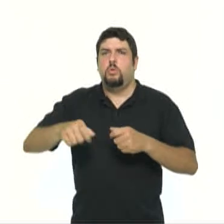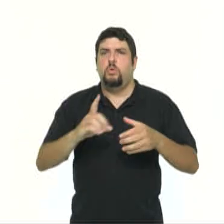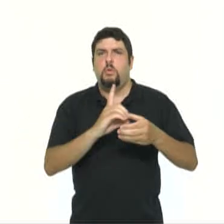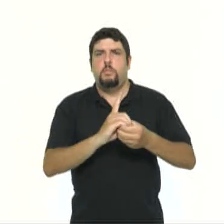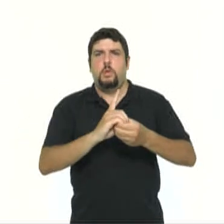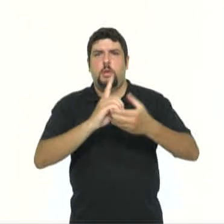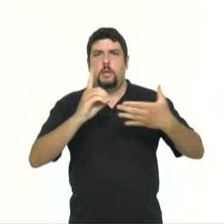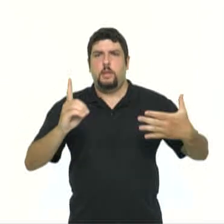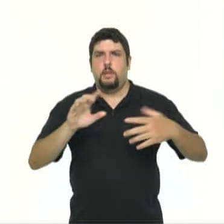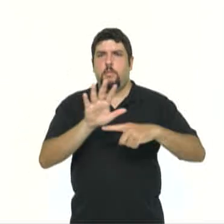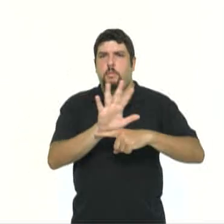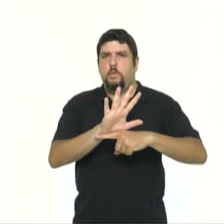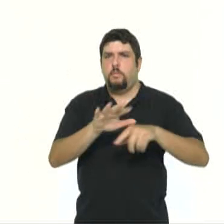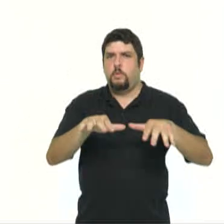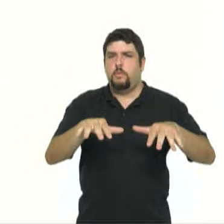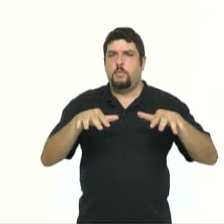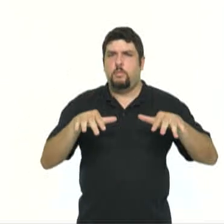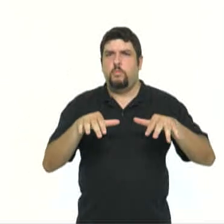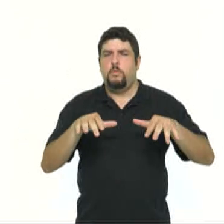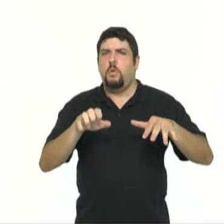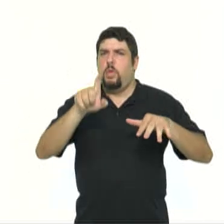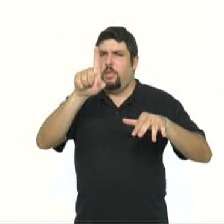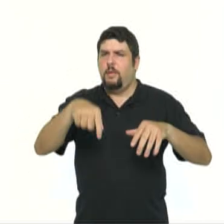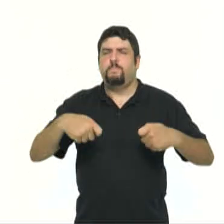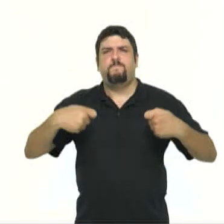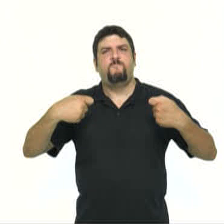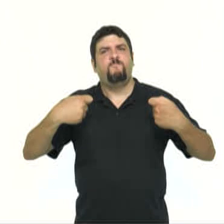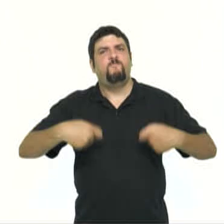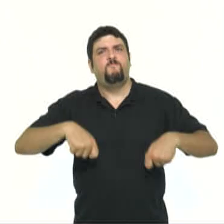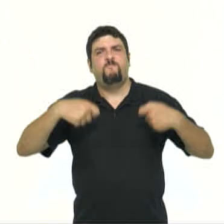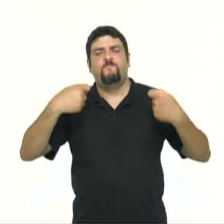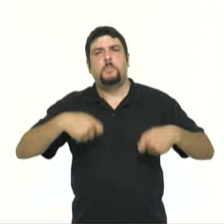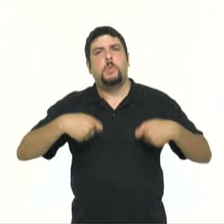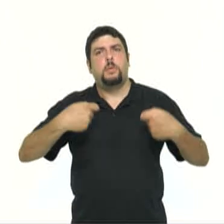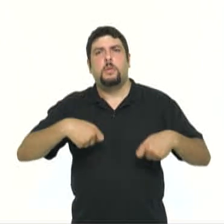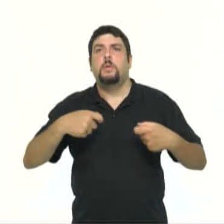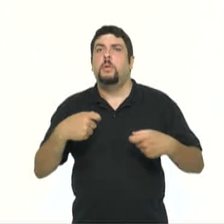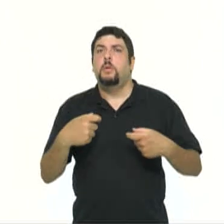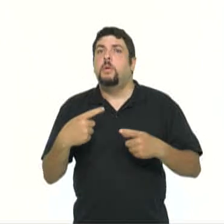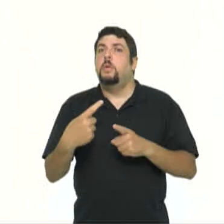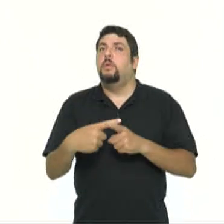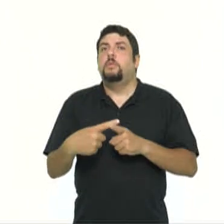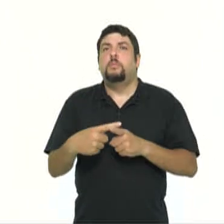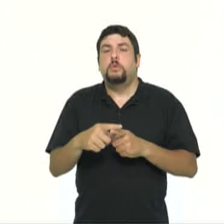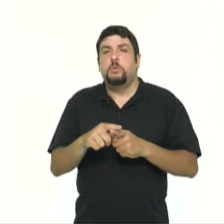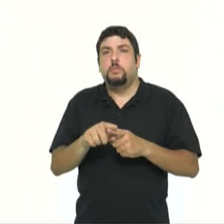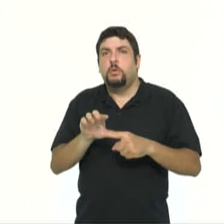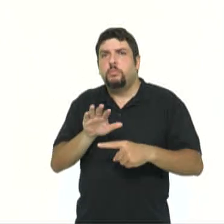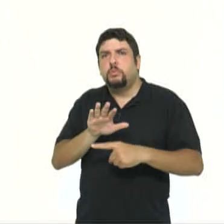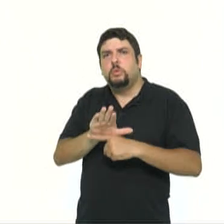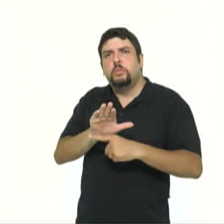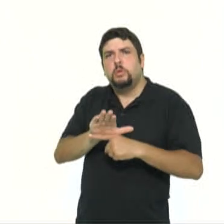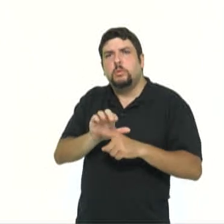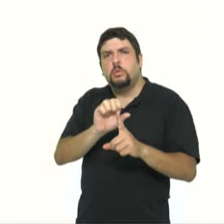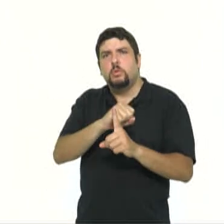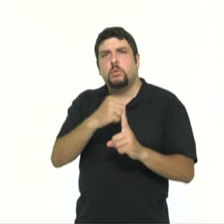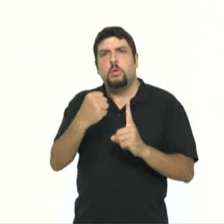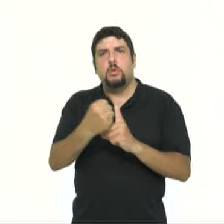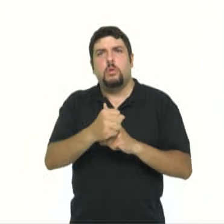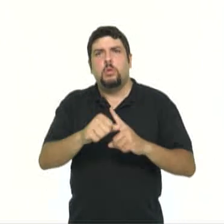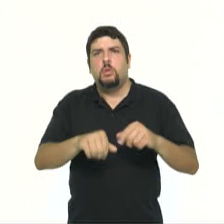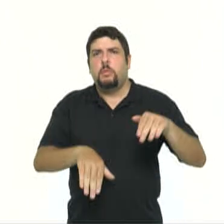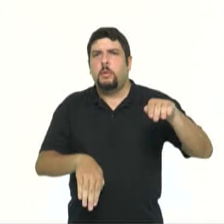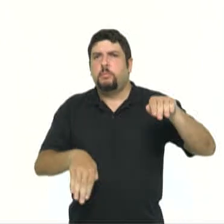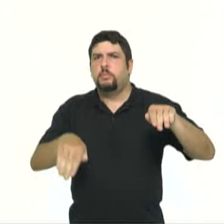democratização do cinema é imprescindível para a construção de uma sociedade mais igualitária.